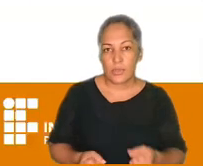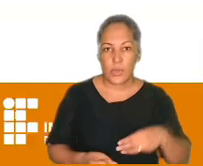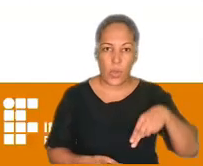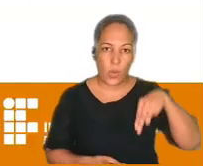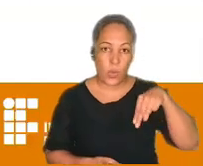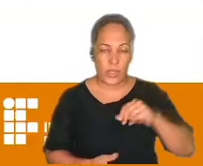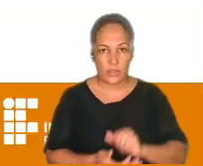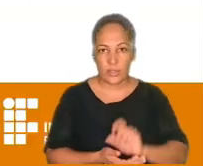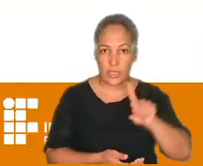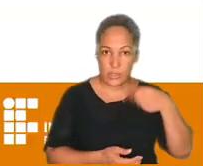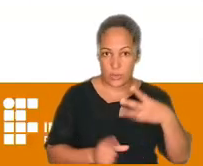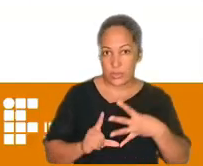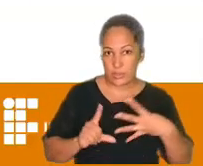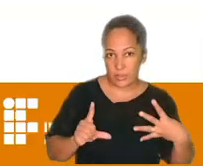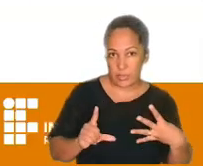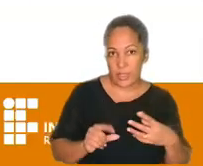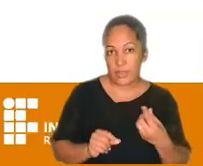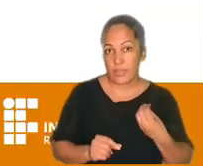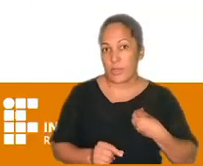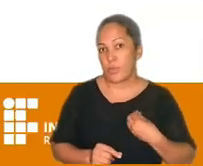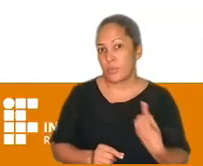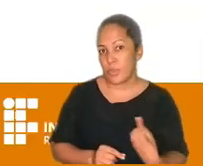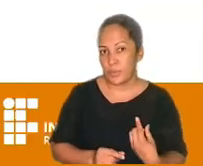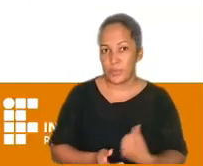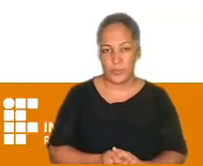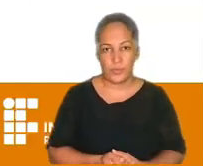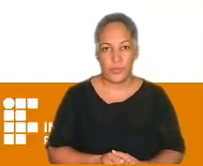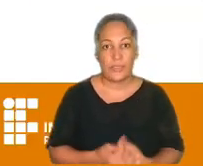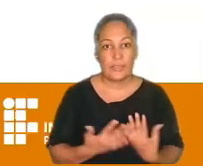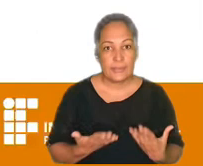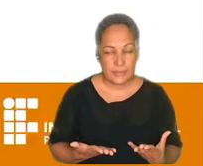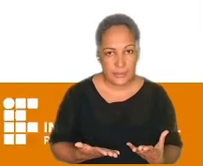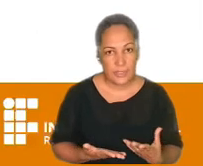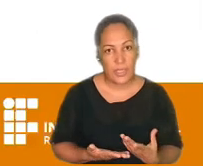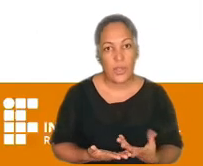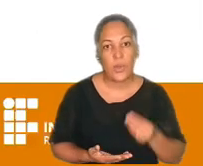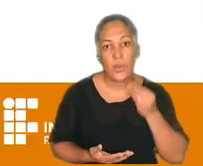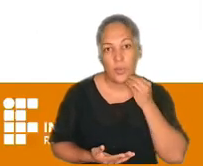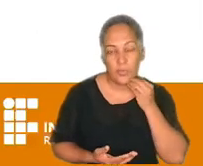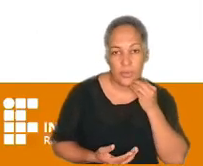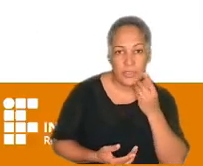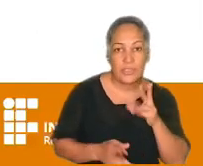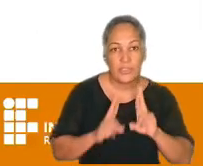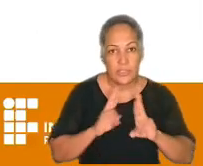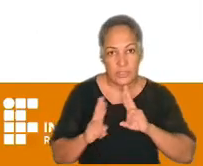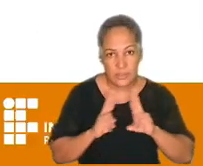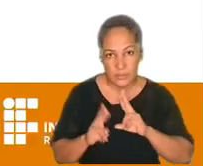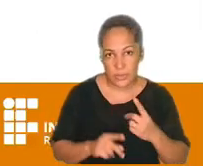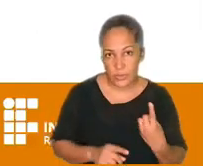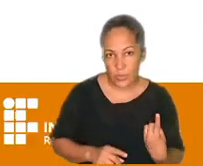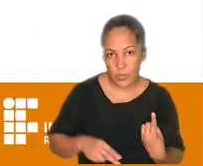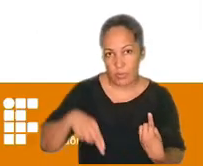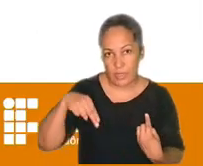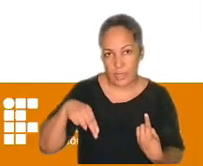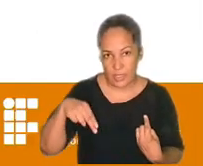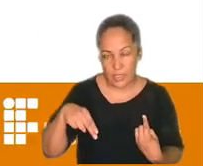N, e as tabelas que deram origem a ela ficam com 1. Dessa forma, obviamente, eu tenho um relacionamento 1